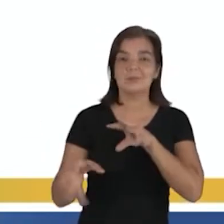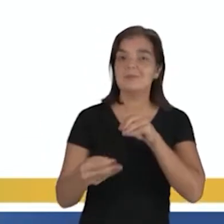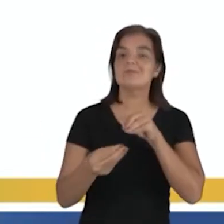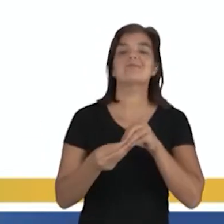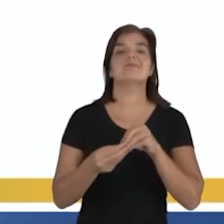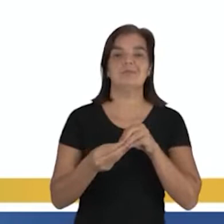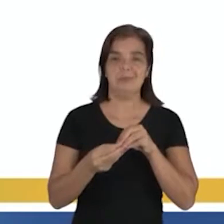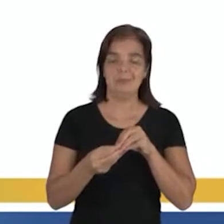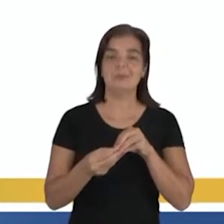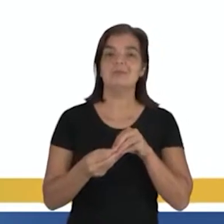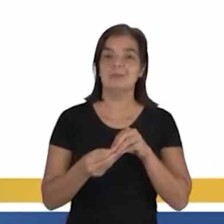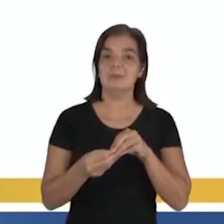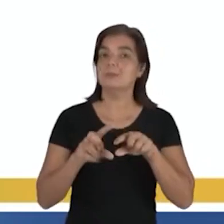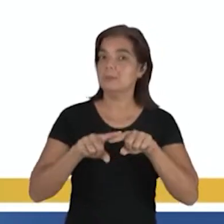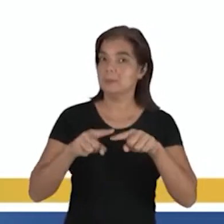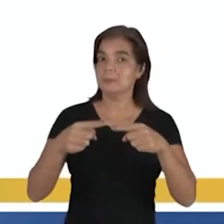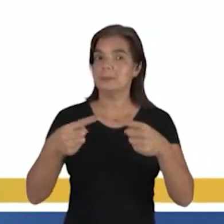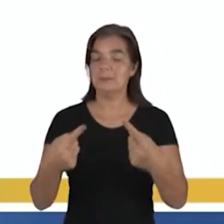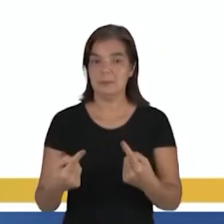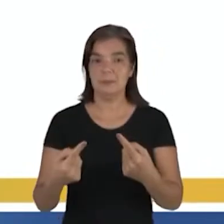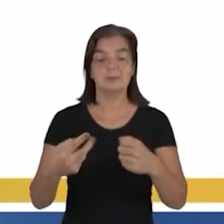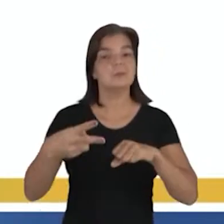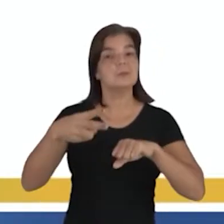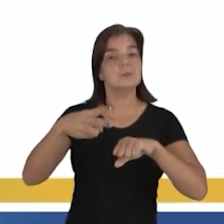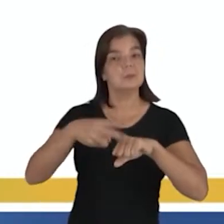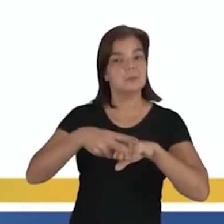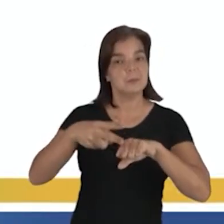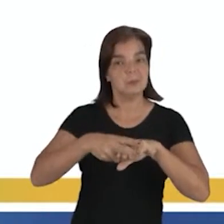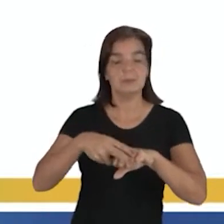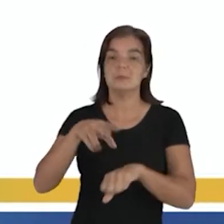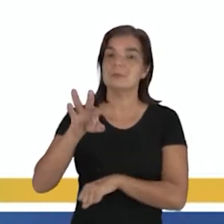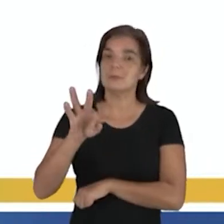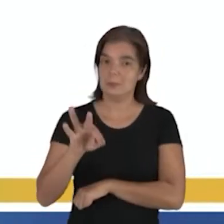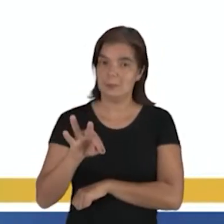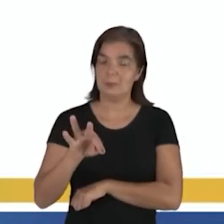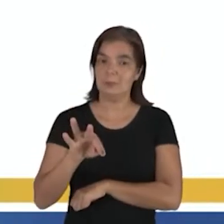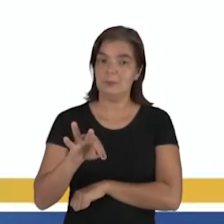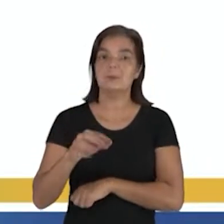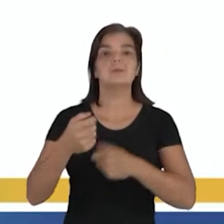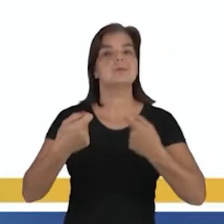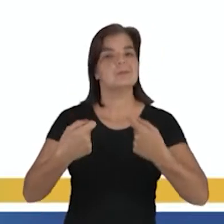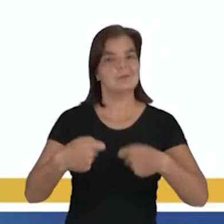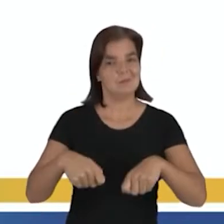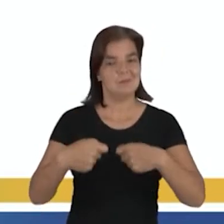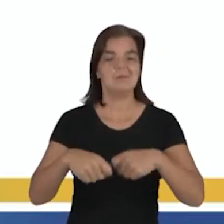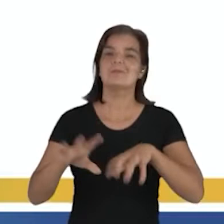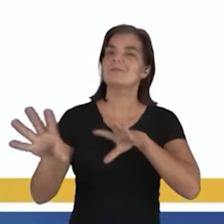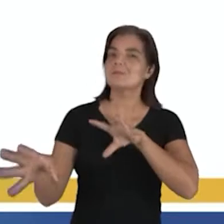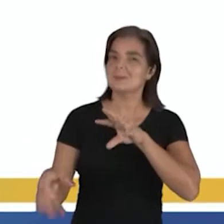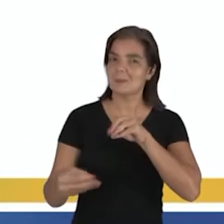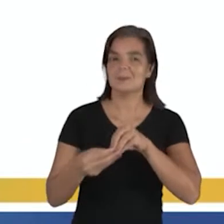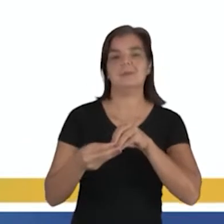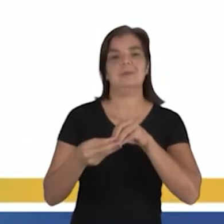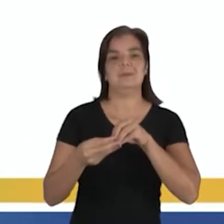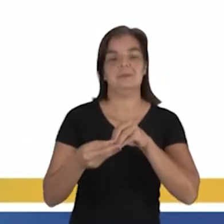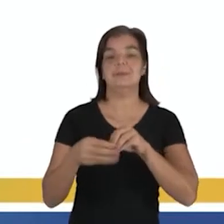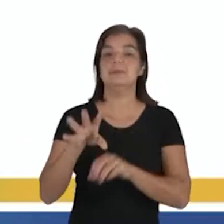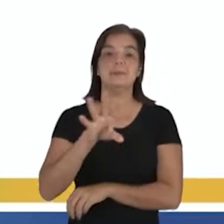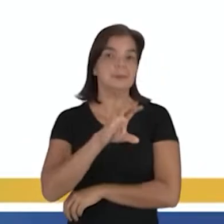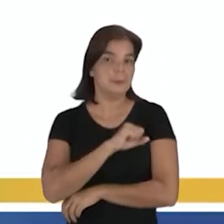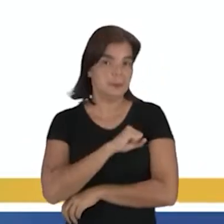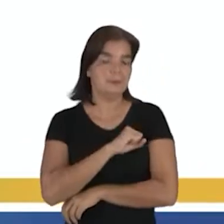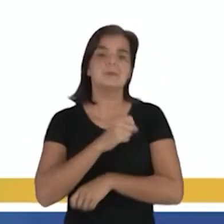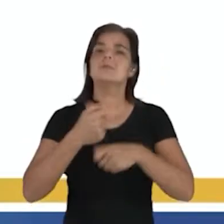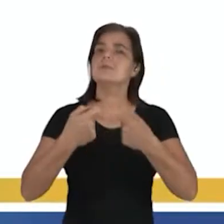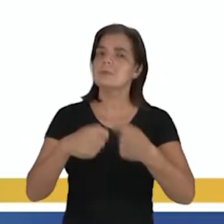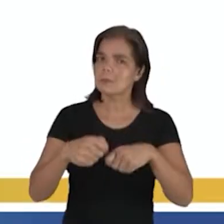de complemento. Porém, o verbo transitivo, ele necessita de um complemento. Amar,